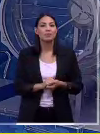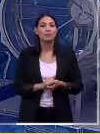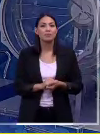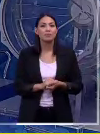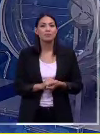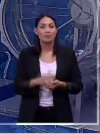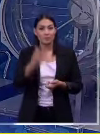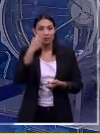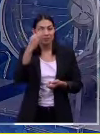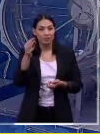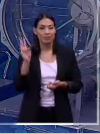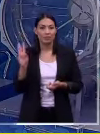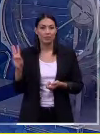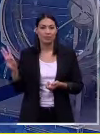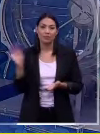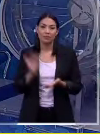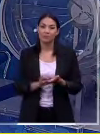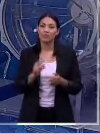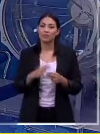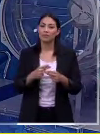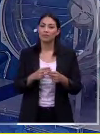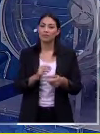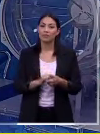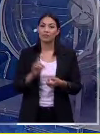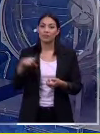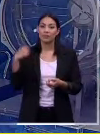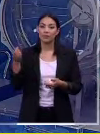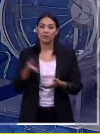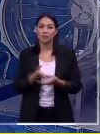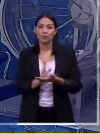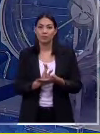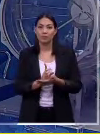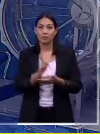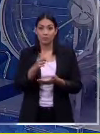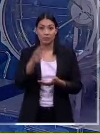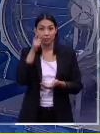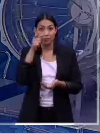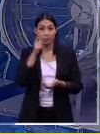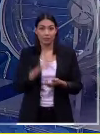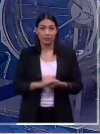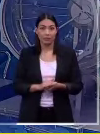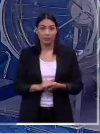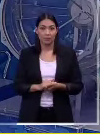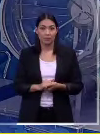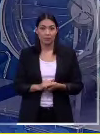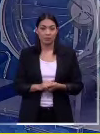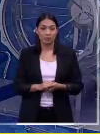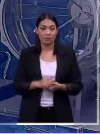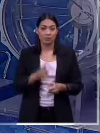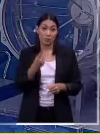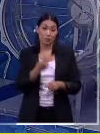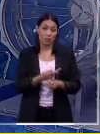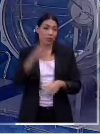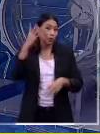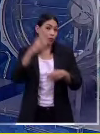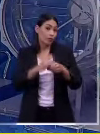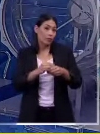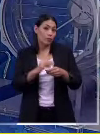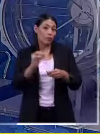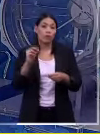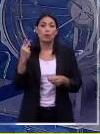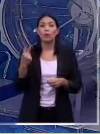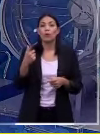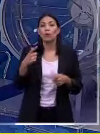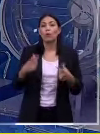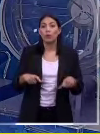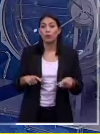Fique atento à página da Caixa na internet, porque logo após a apuração, você saberá de onde são as apostas vencedoras ou se o prêmio está